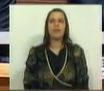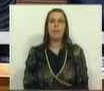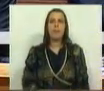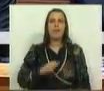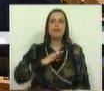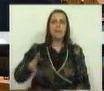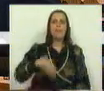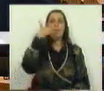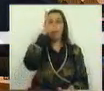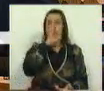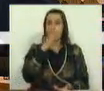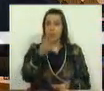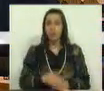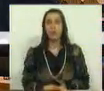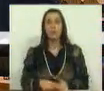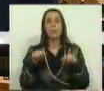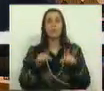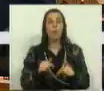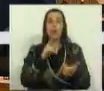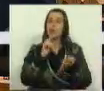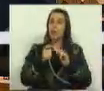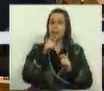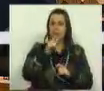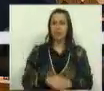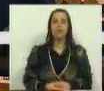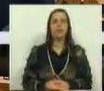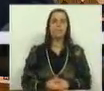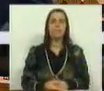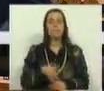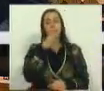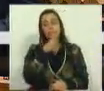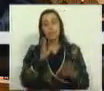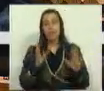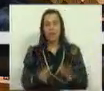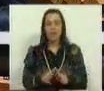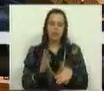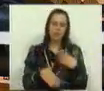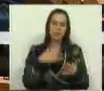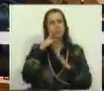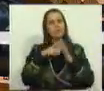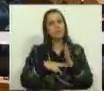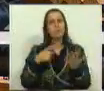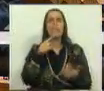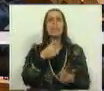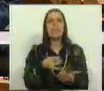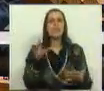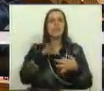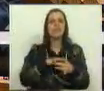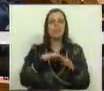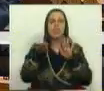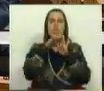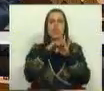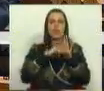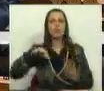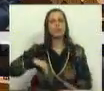O Sr. Primeiro-Ministro deu hoje uma entrevista e diz, a certa altura, no que diz respeito ao